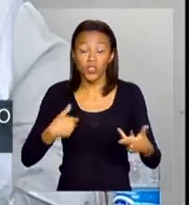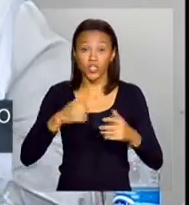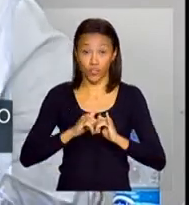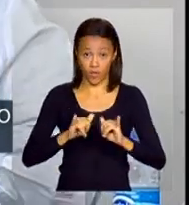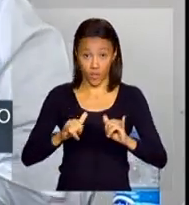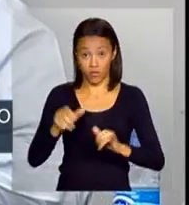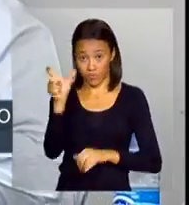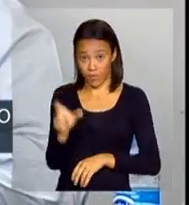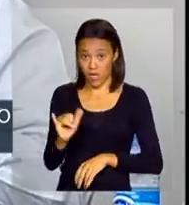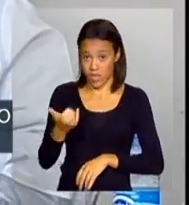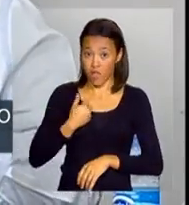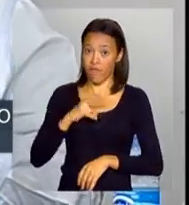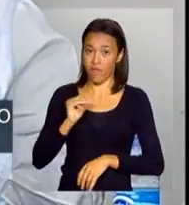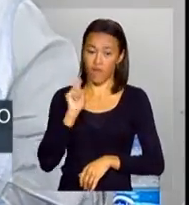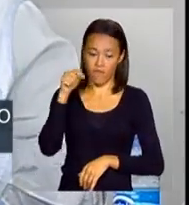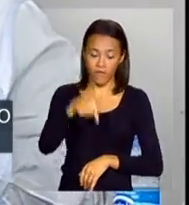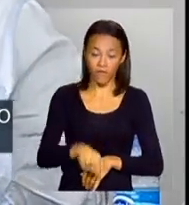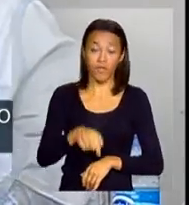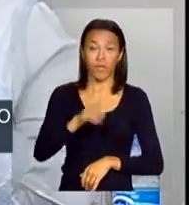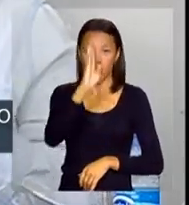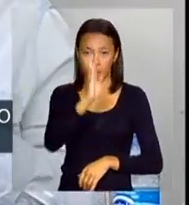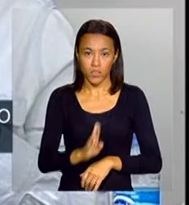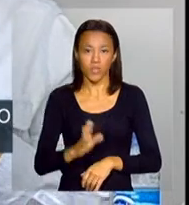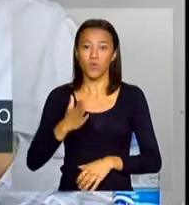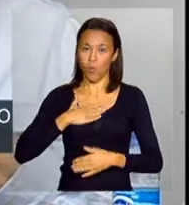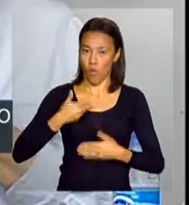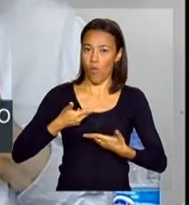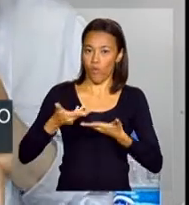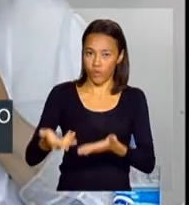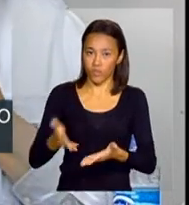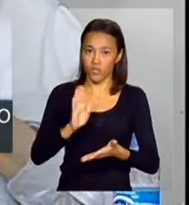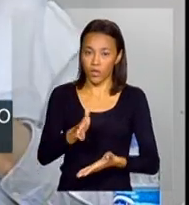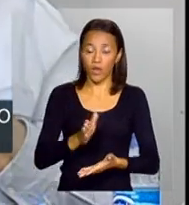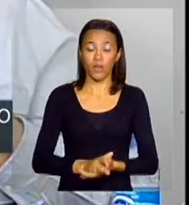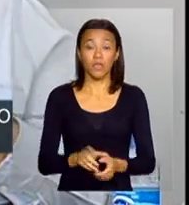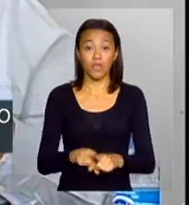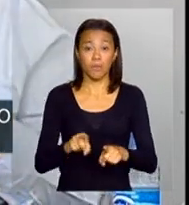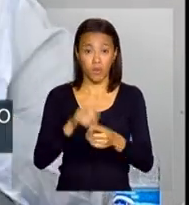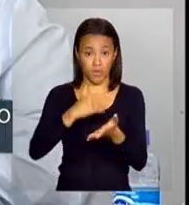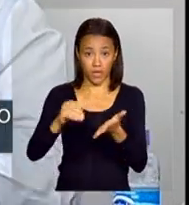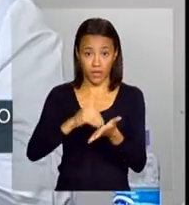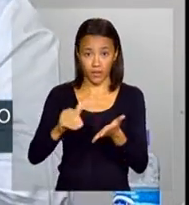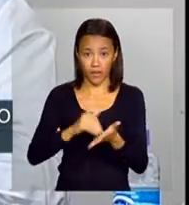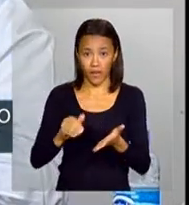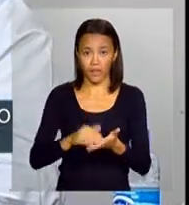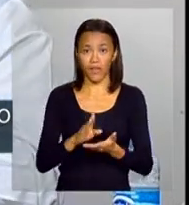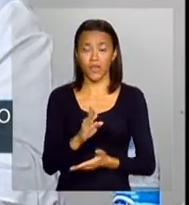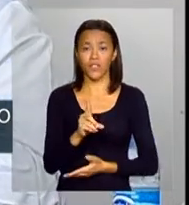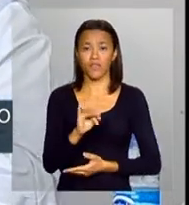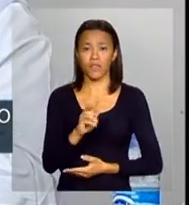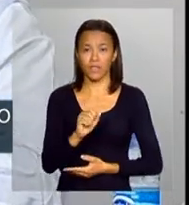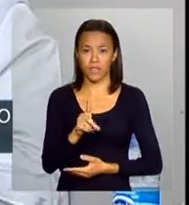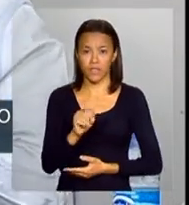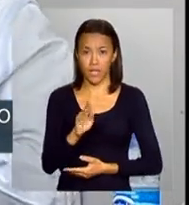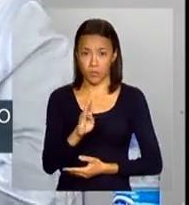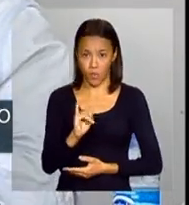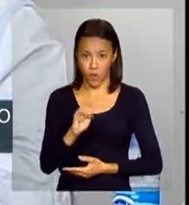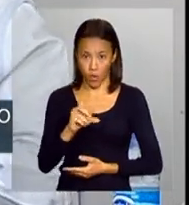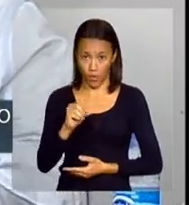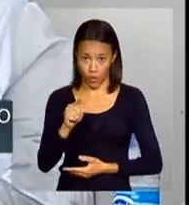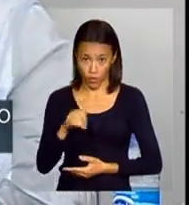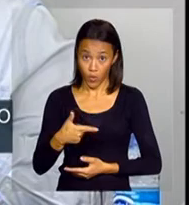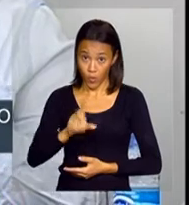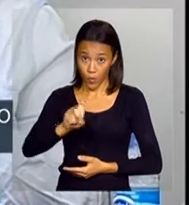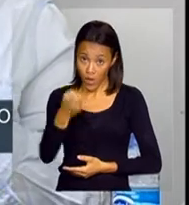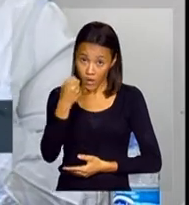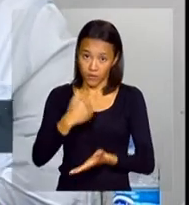me mostrando, ele virá ao Brasil, a meu convite, o acordo dele com o secretário-executivo da Convenção da Diversidade Biológica, o professor Braulio Dias, nosso